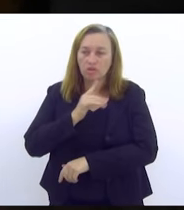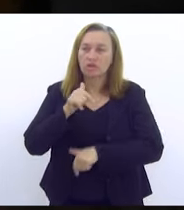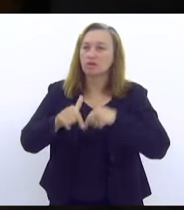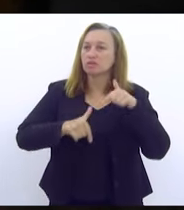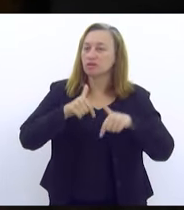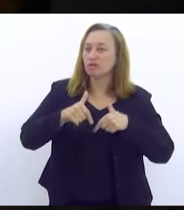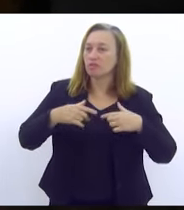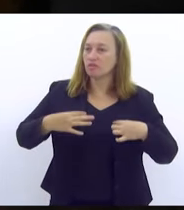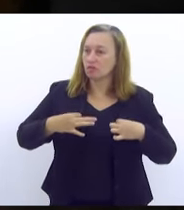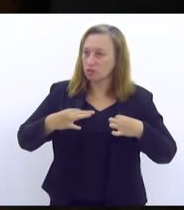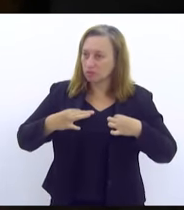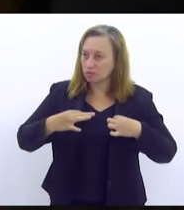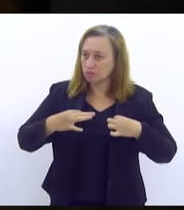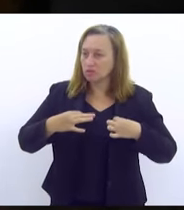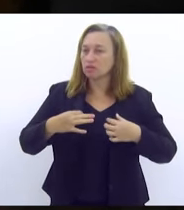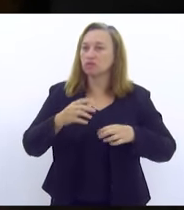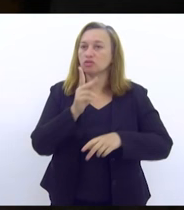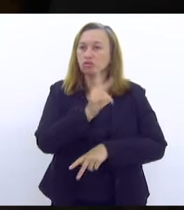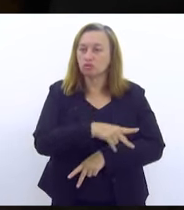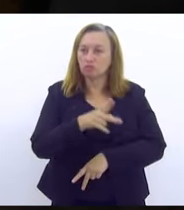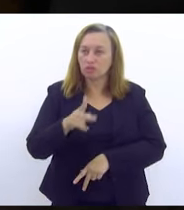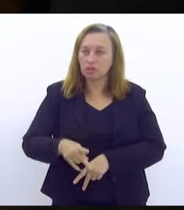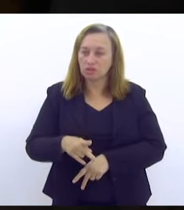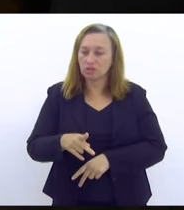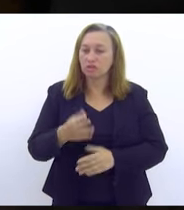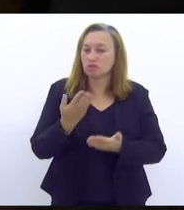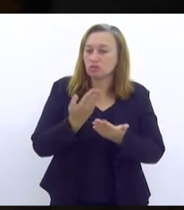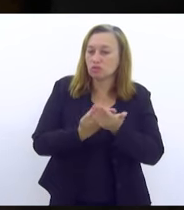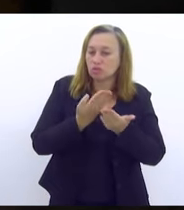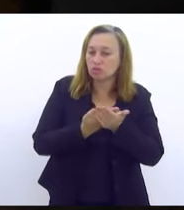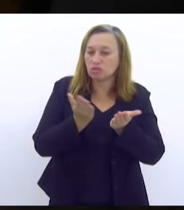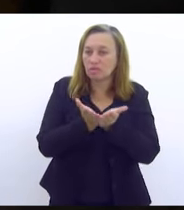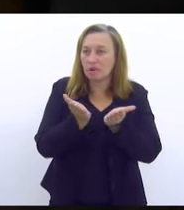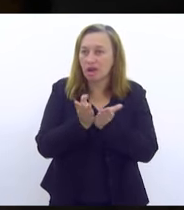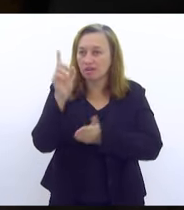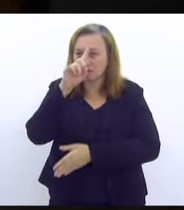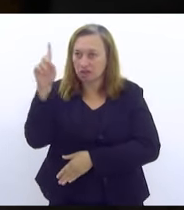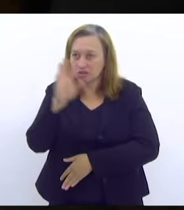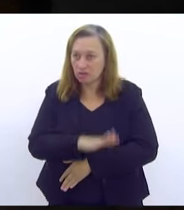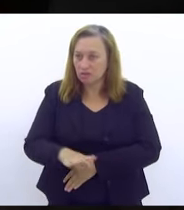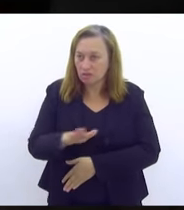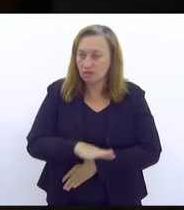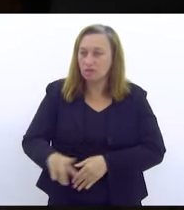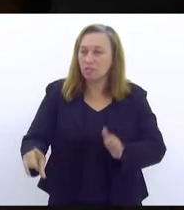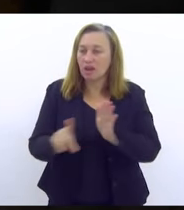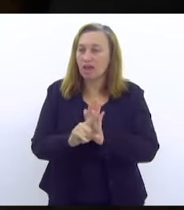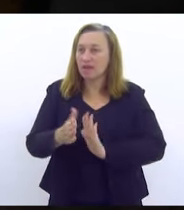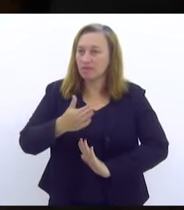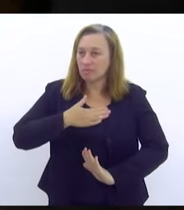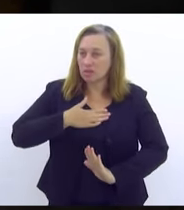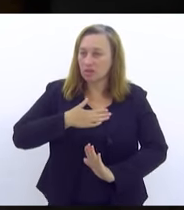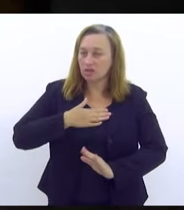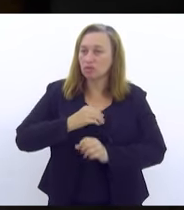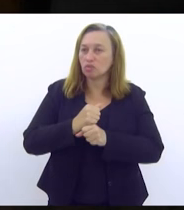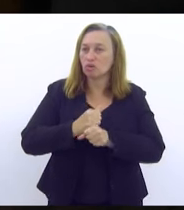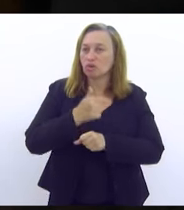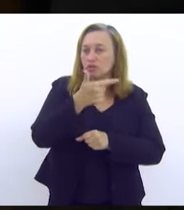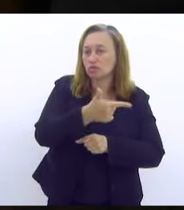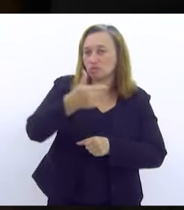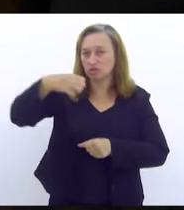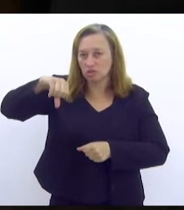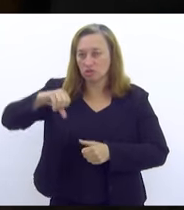Trabalho Voluntário dos Educadores da Educação Bíblica Infantil, uma lei de minha autoria desde